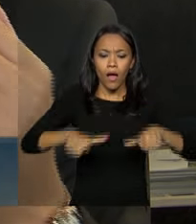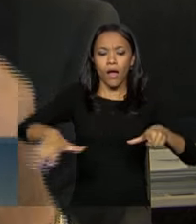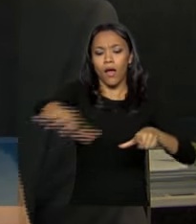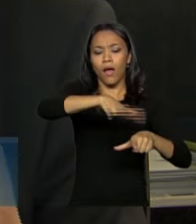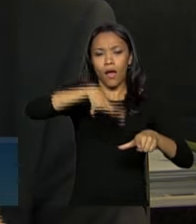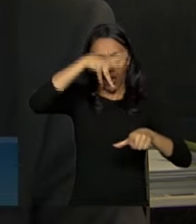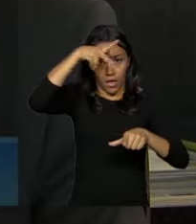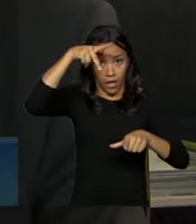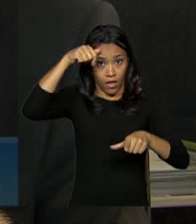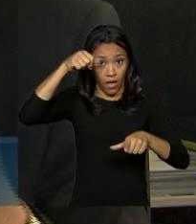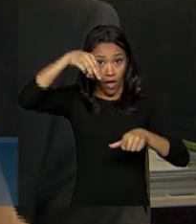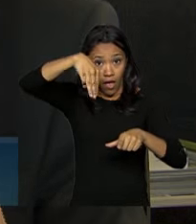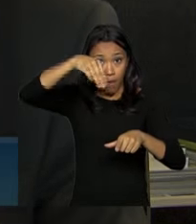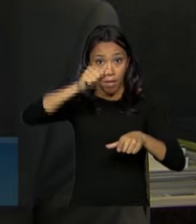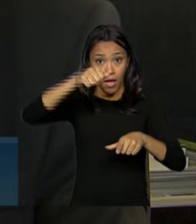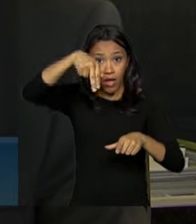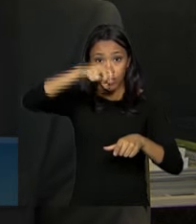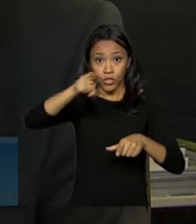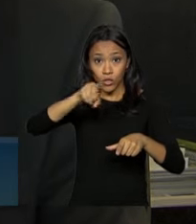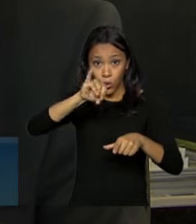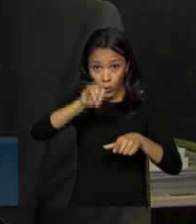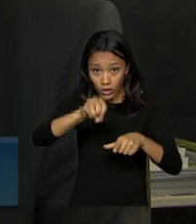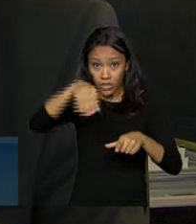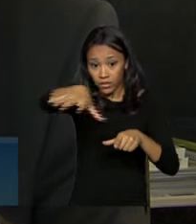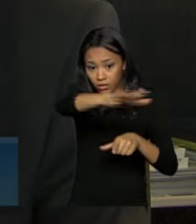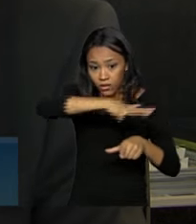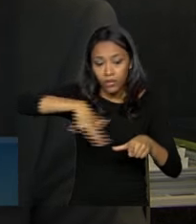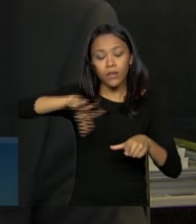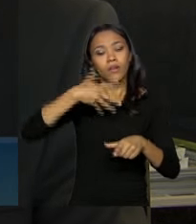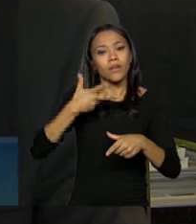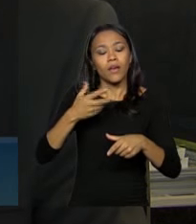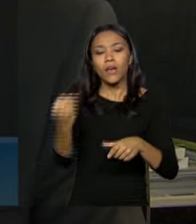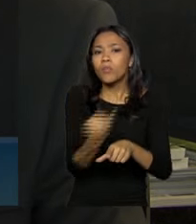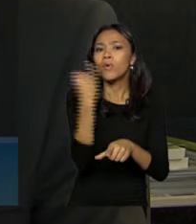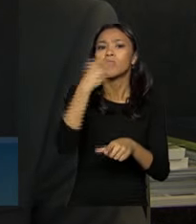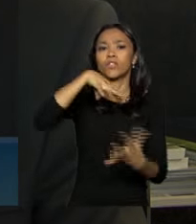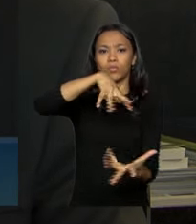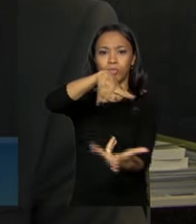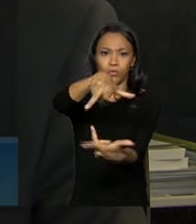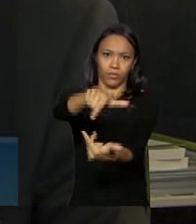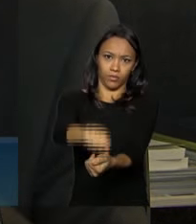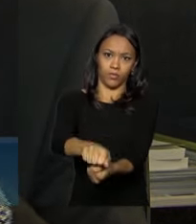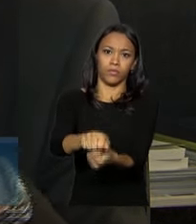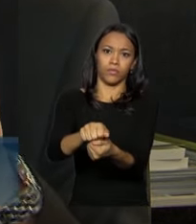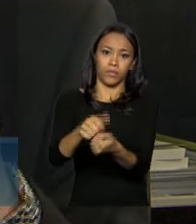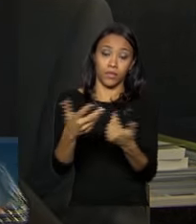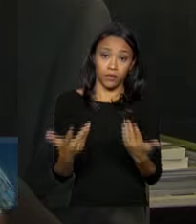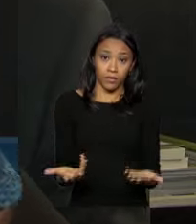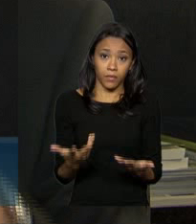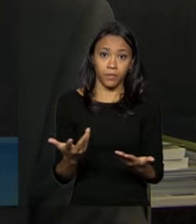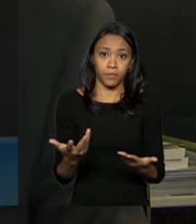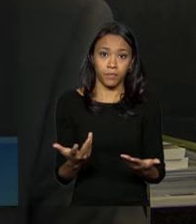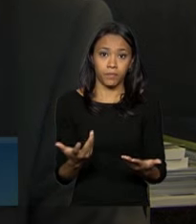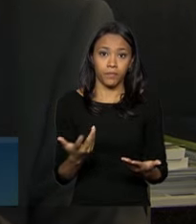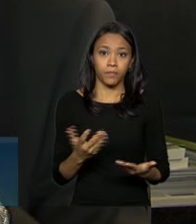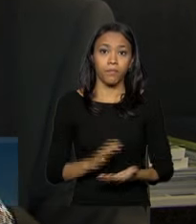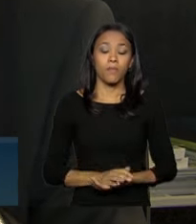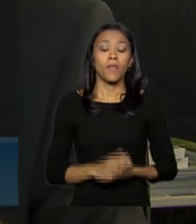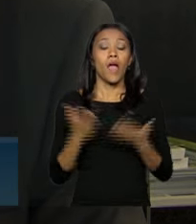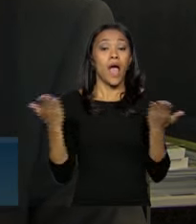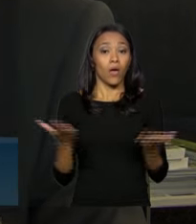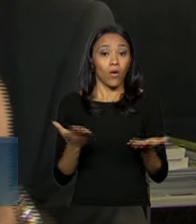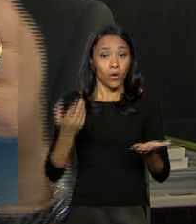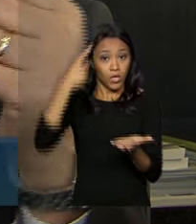É a primeira vez que um país tem uma estação dessa natureza. Então, agora, com